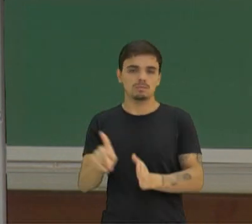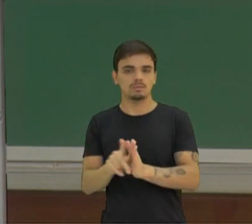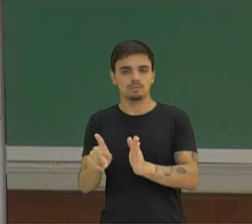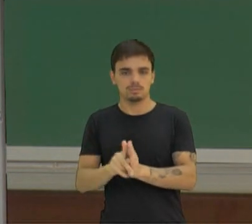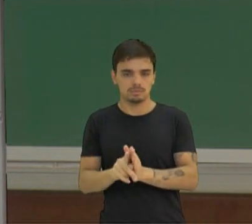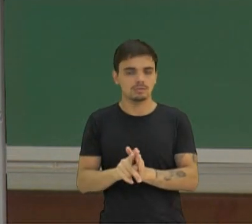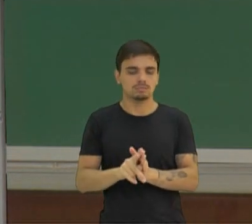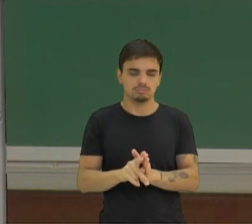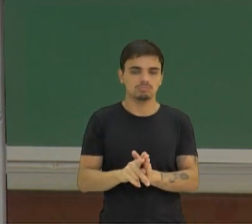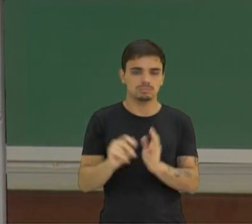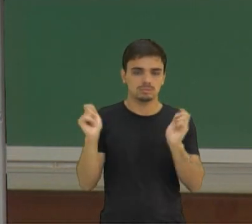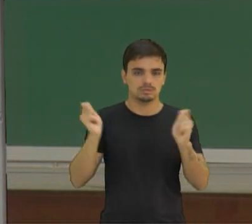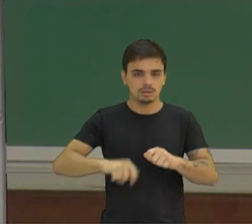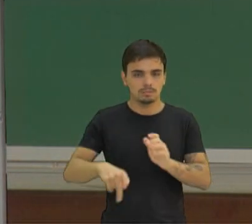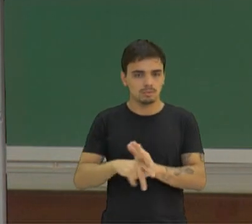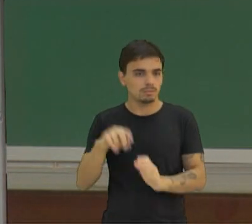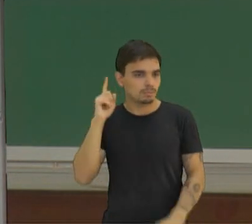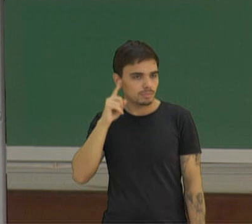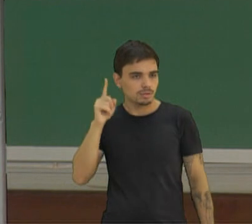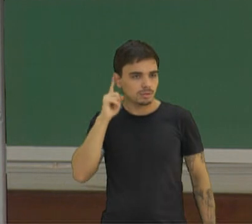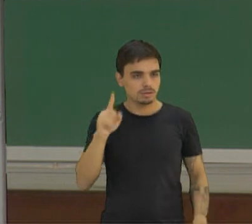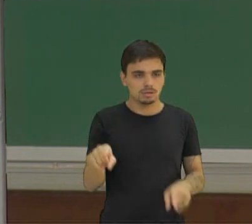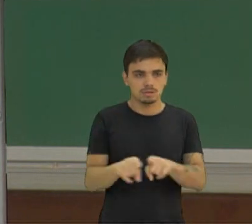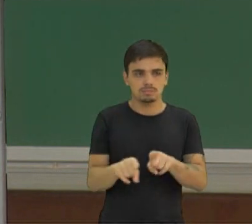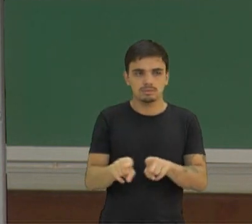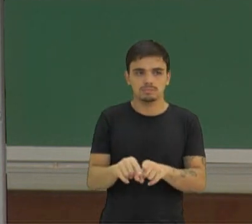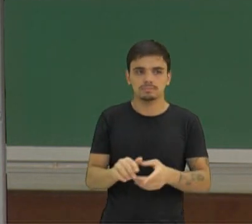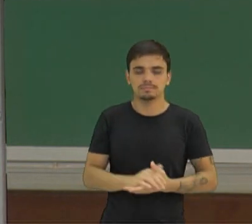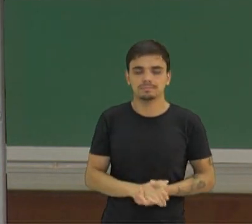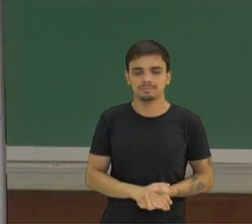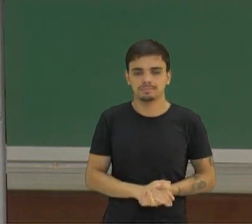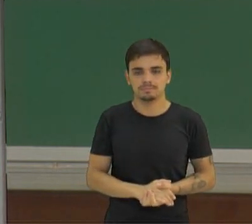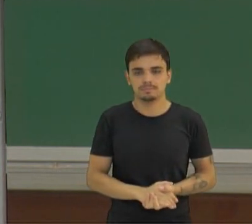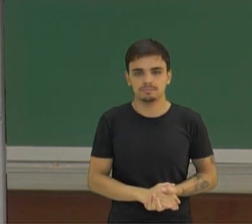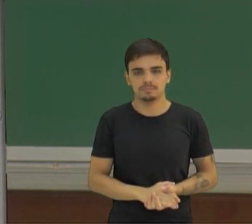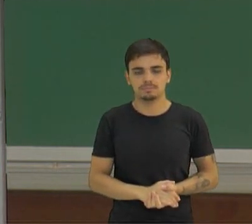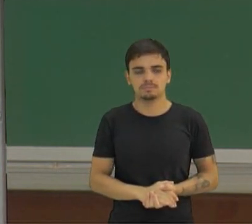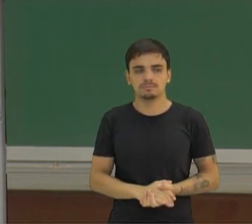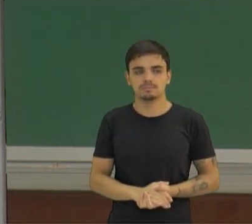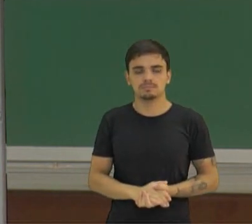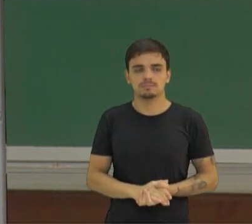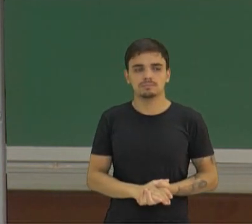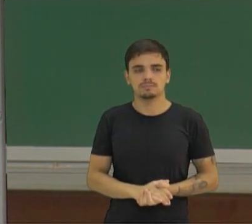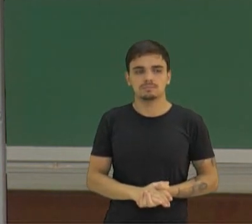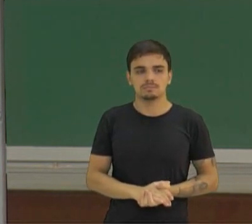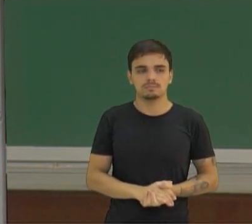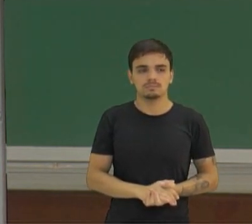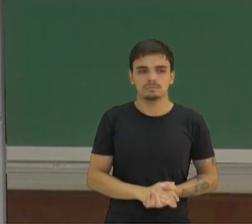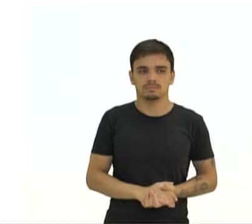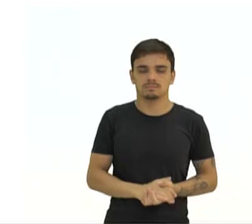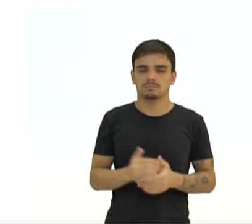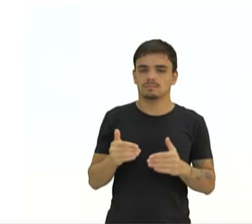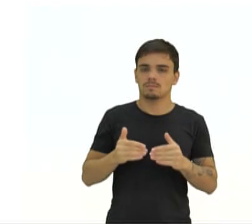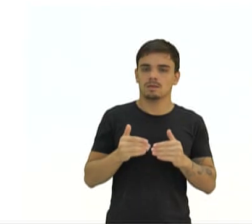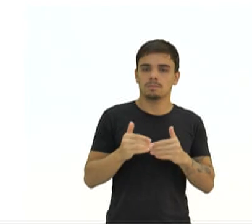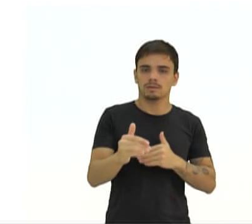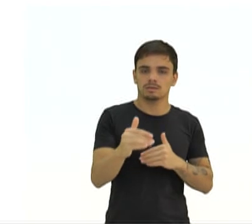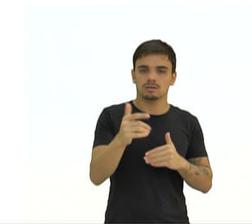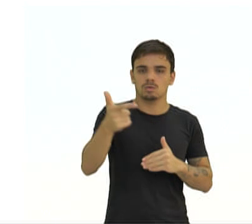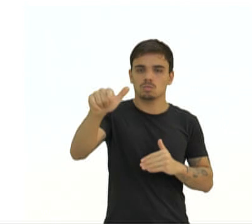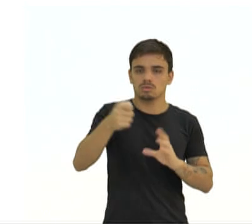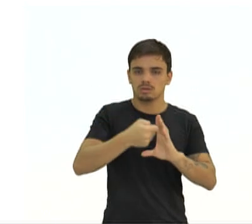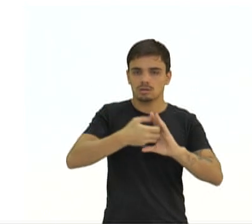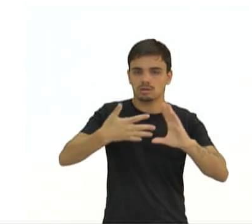de quantos de capacidade de ter a flor branca aqui eu trouxe a partir de outra característica